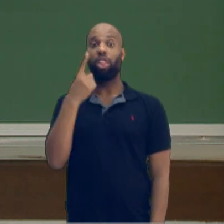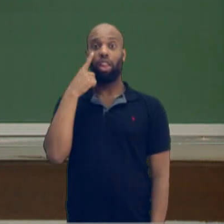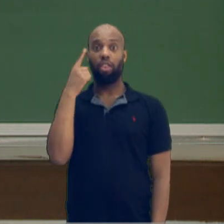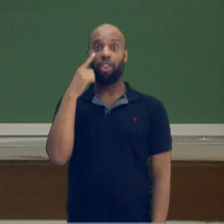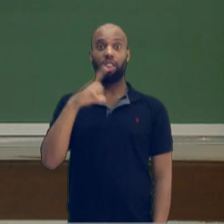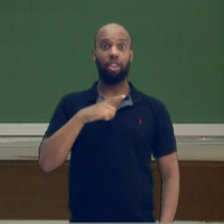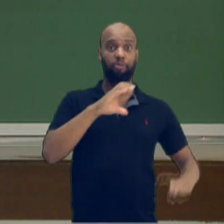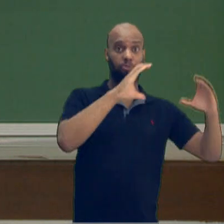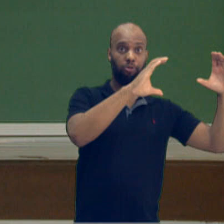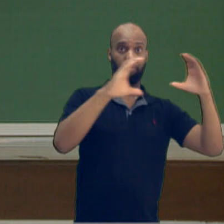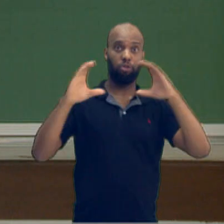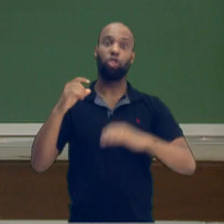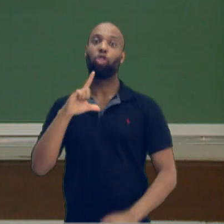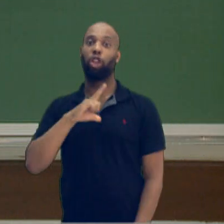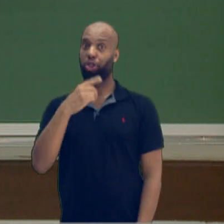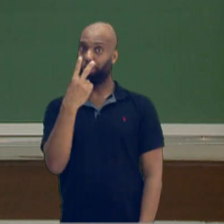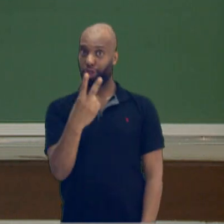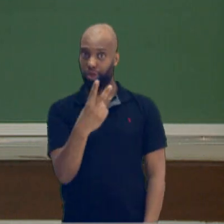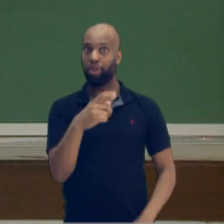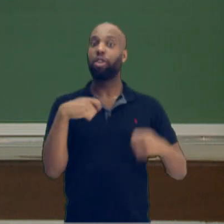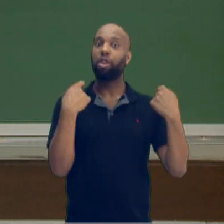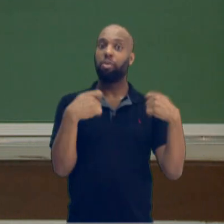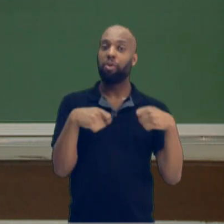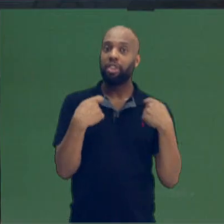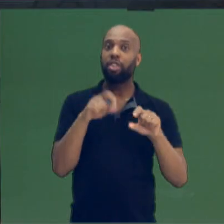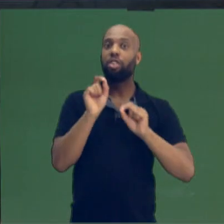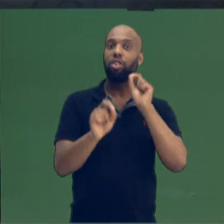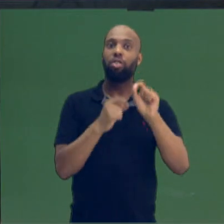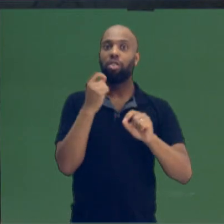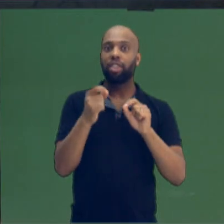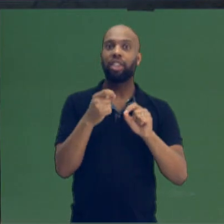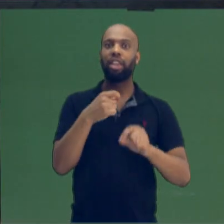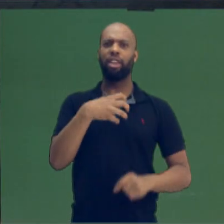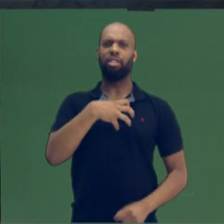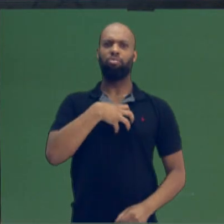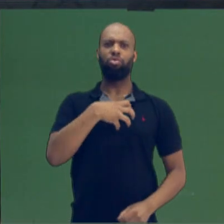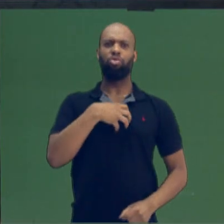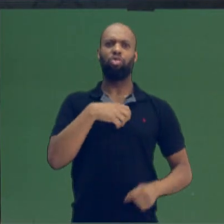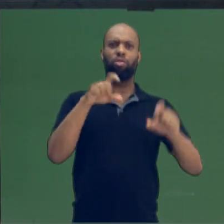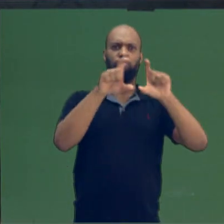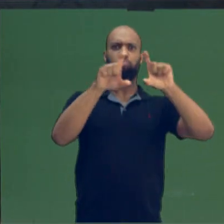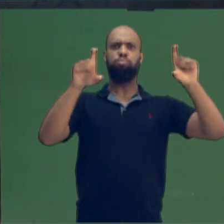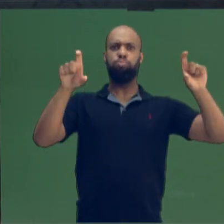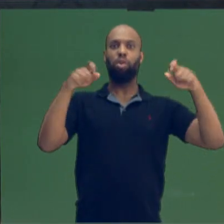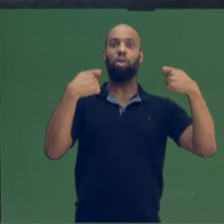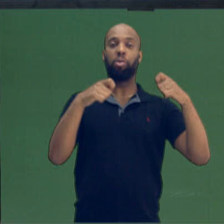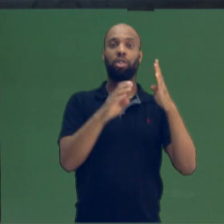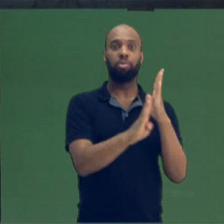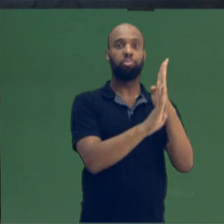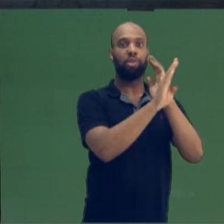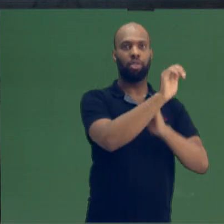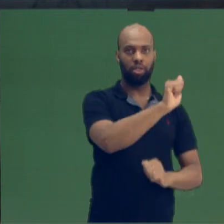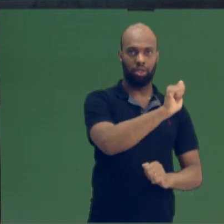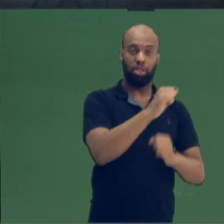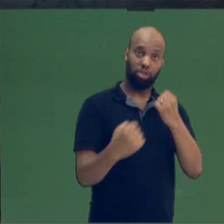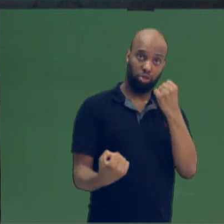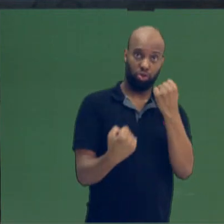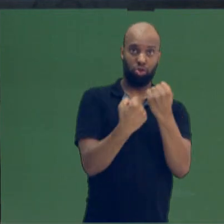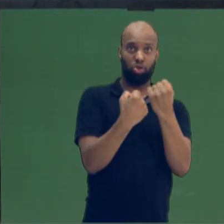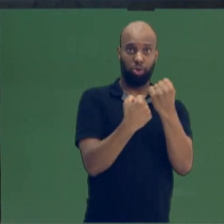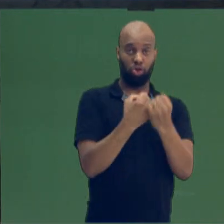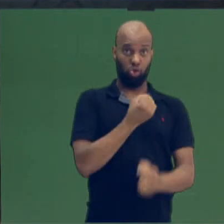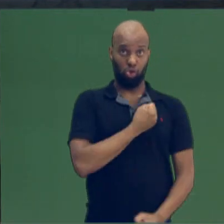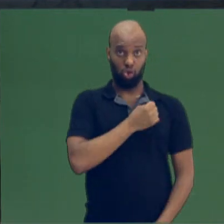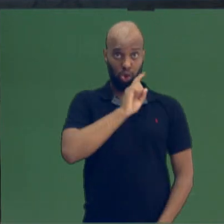duas funções, tá certo? Precisamos escrever a função de formação. Vamos descobrir o termo a, substituindo os